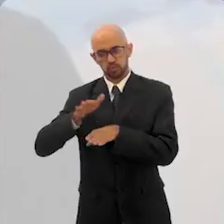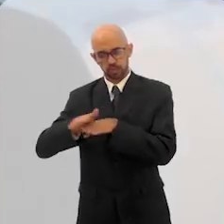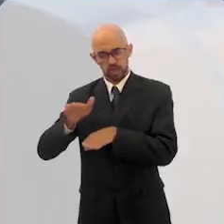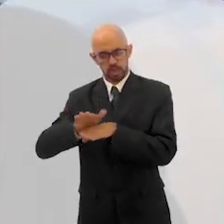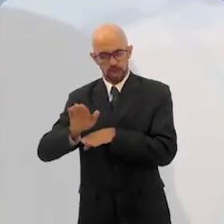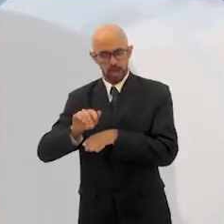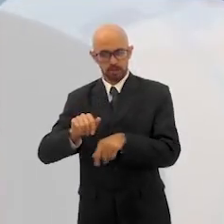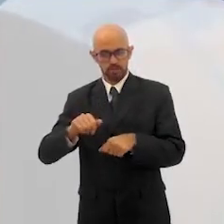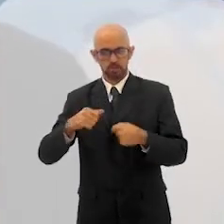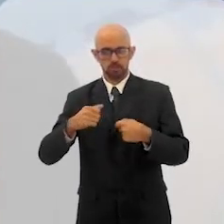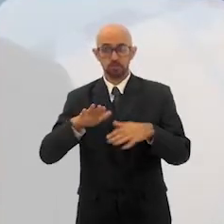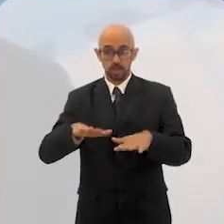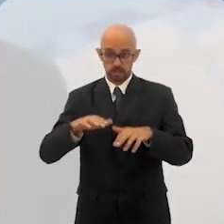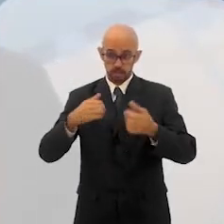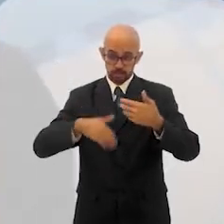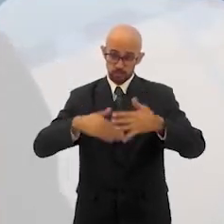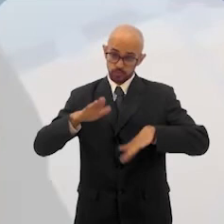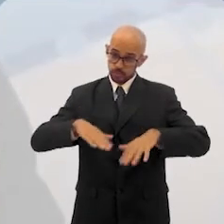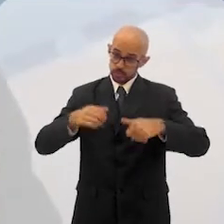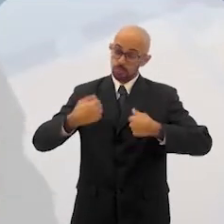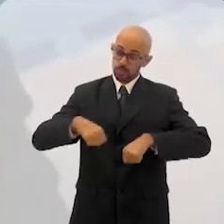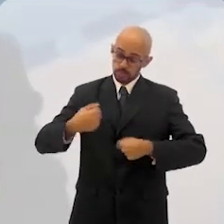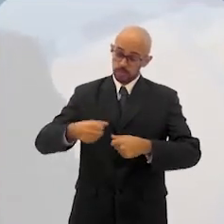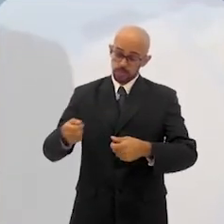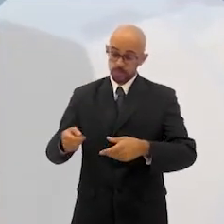que tomar uma posição baseado